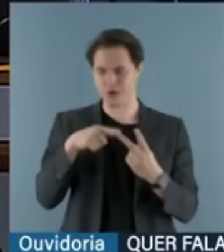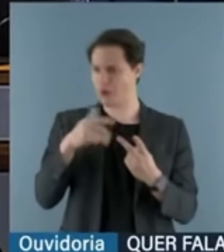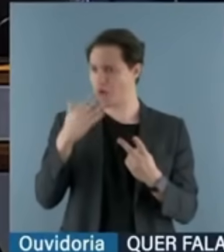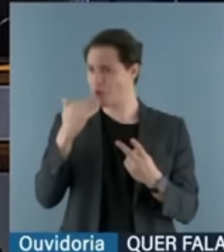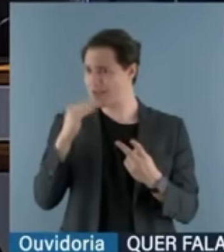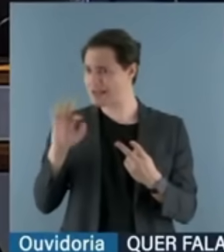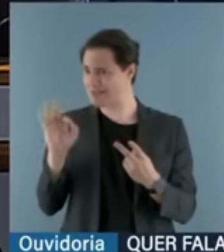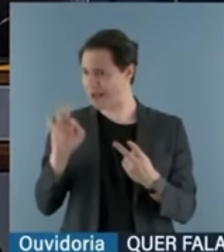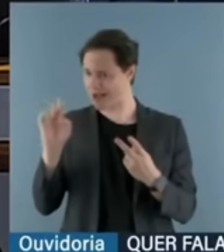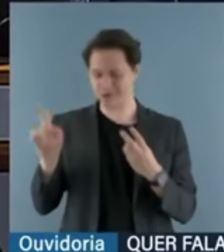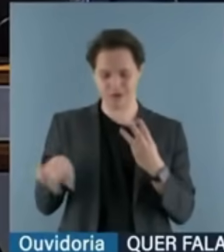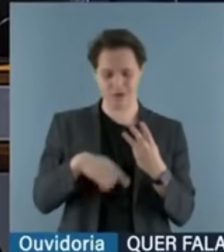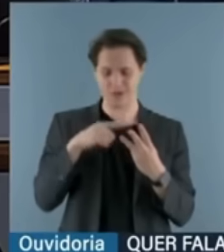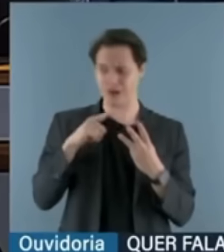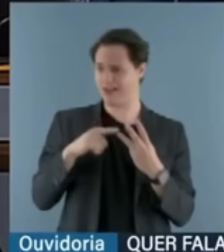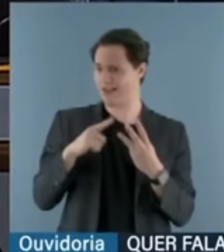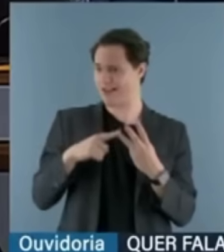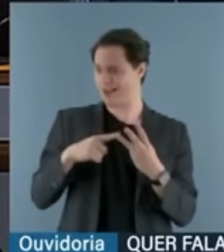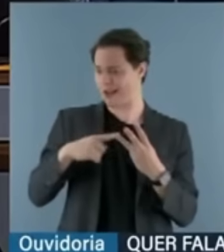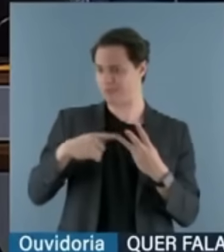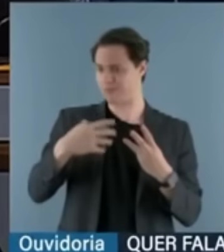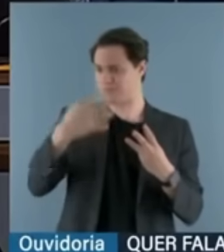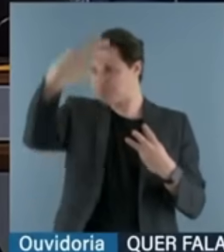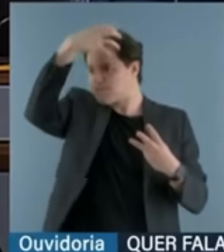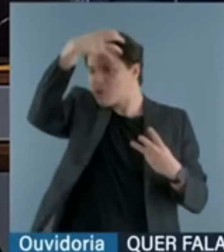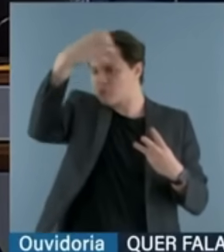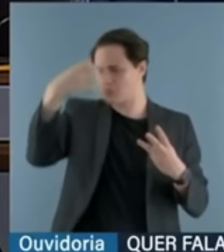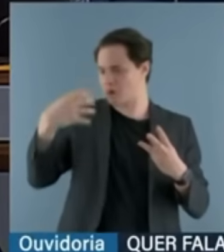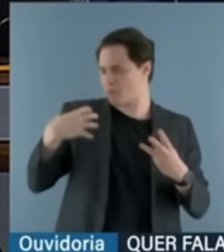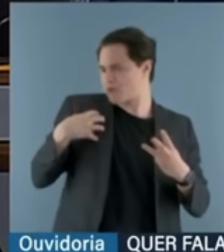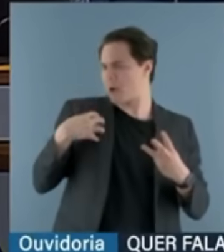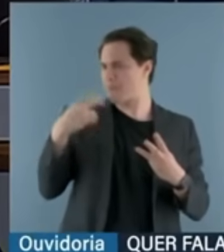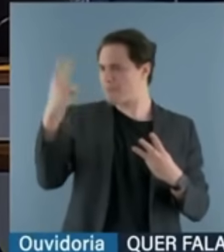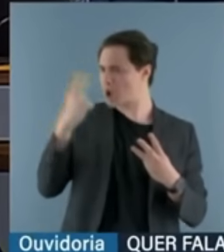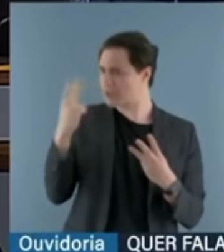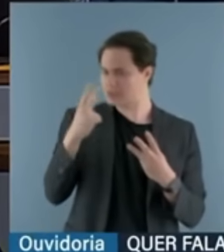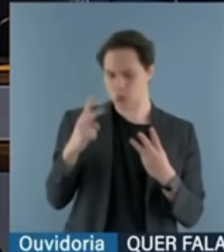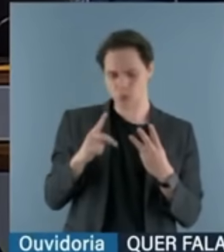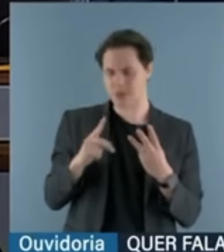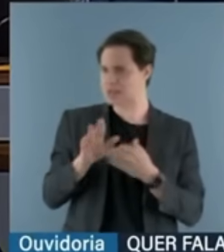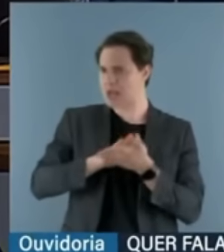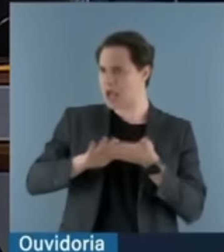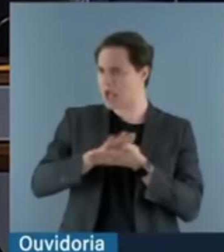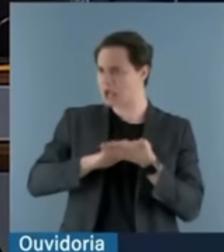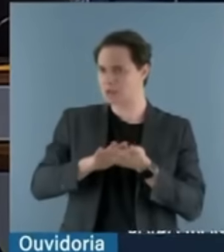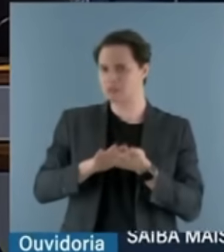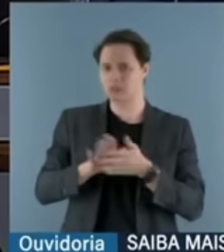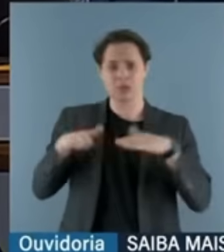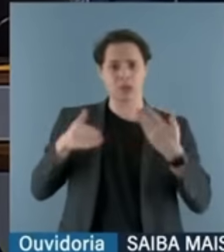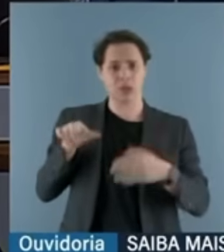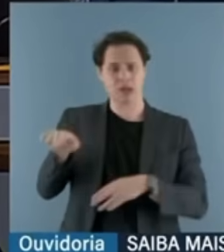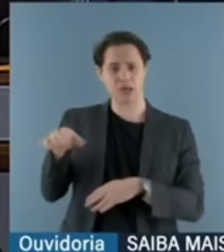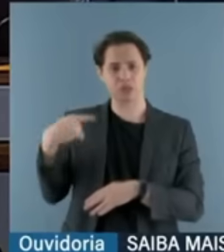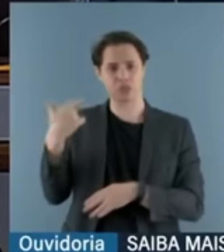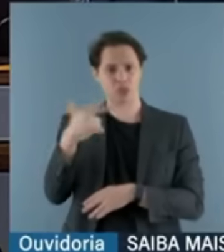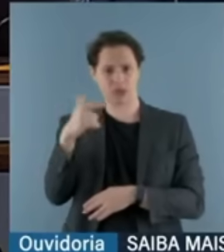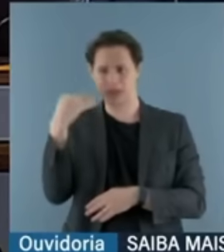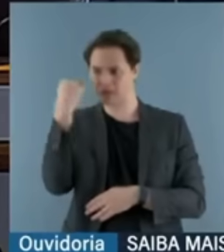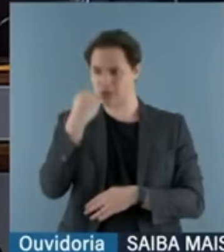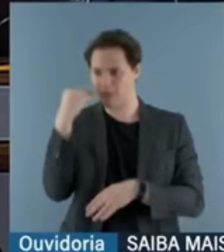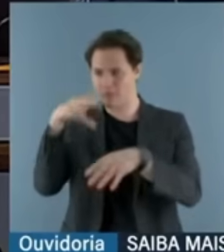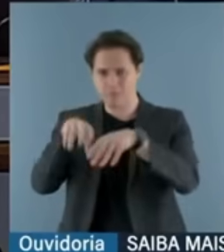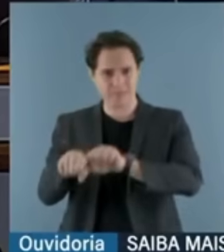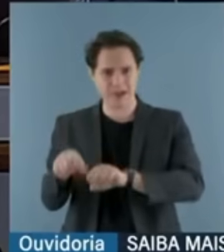comida, sem EPI. Ou seja, eles, além de não terem a formação